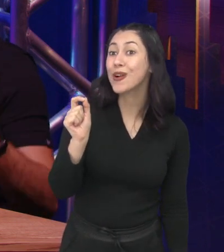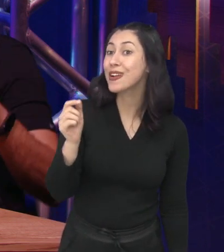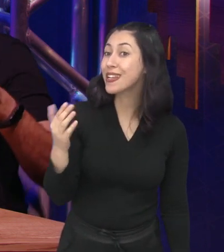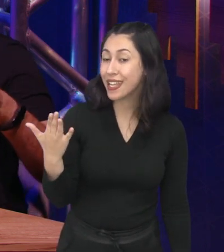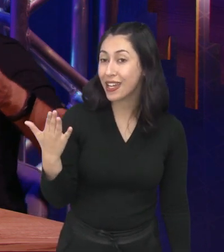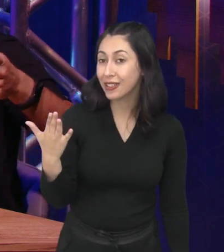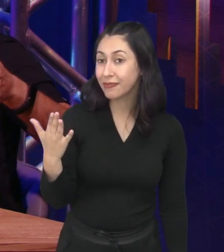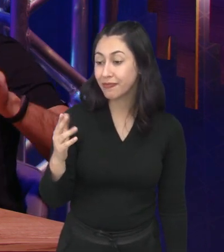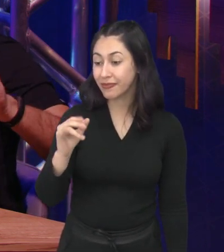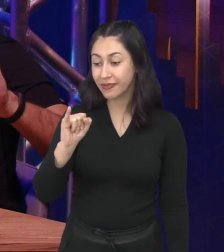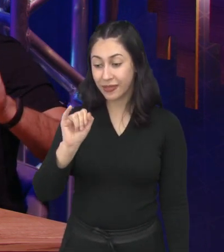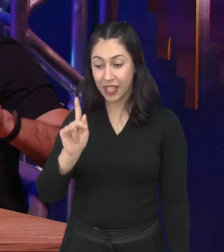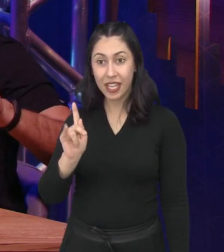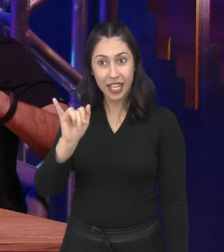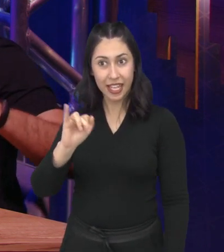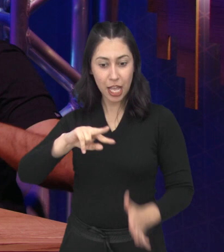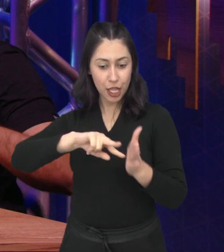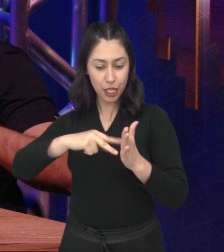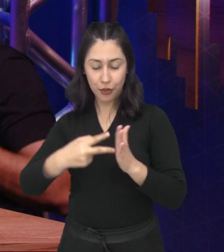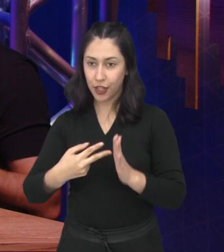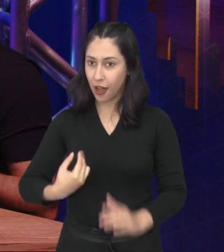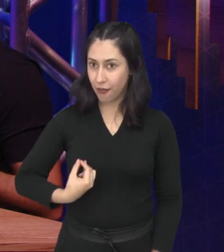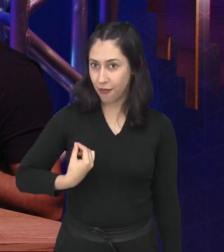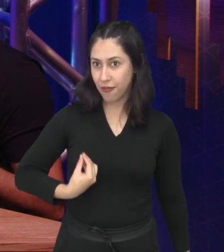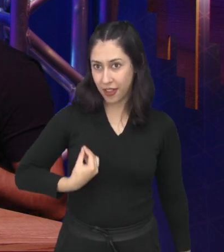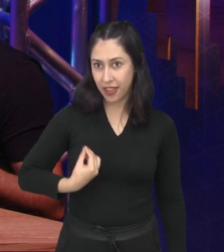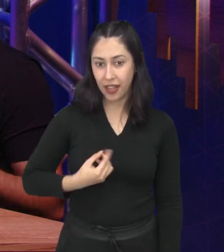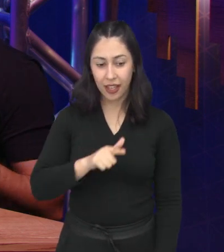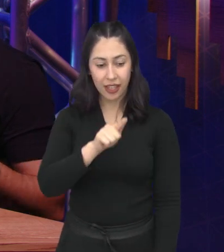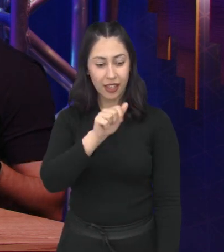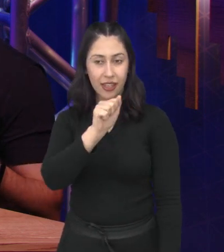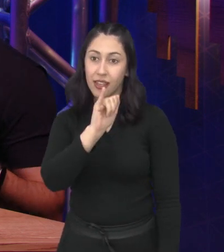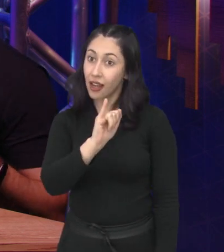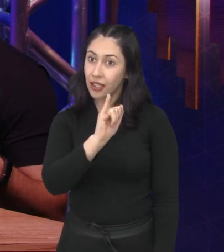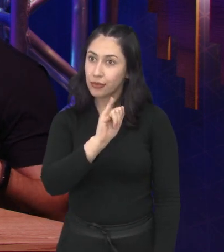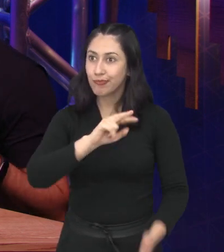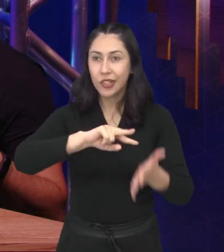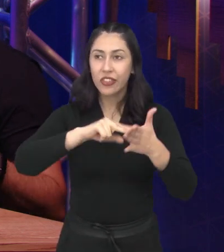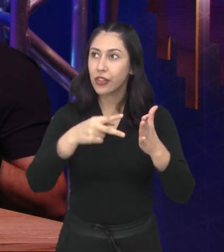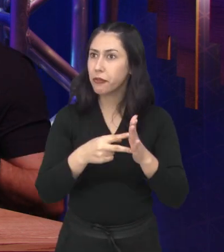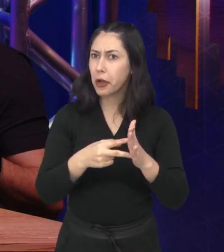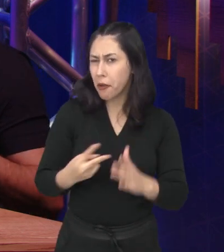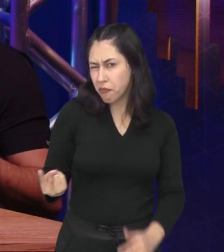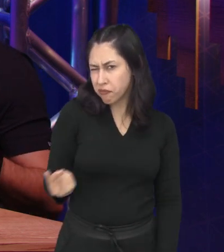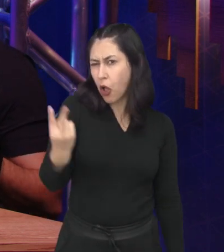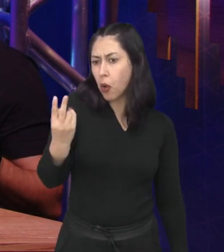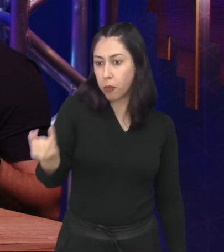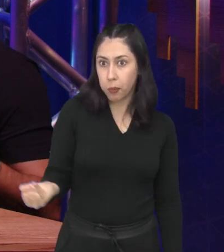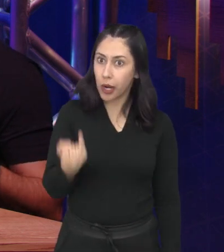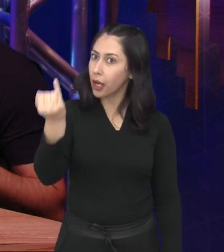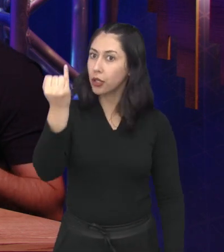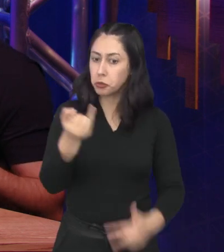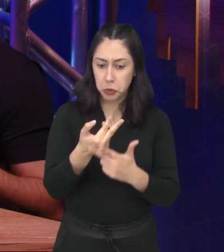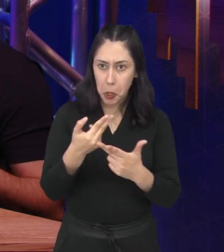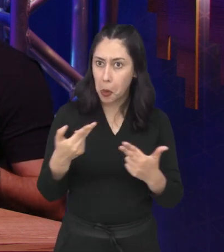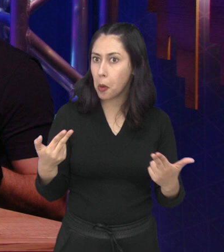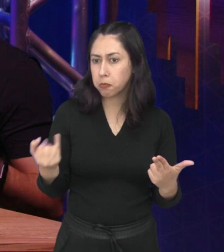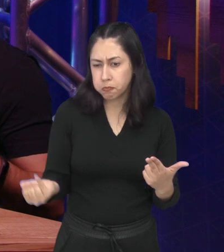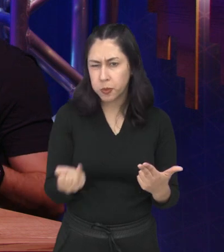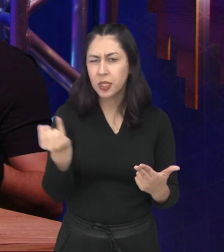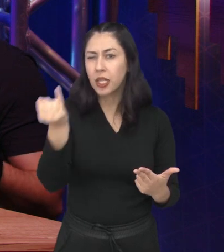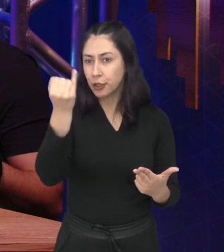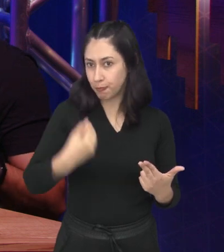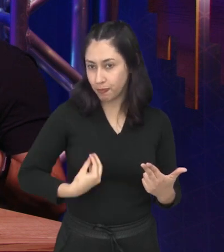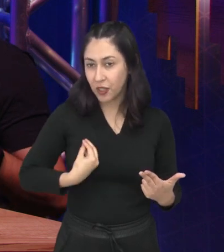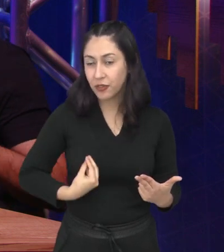Que Iki é vida e Gai é valor, mérito e tal, razão e tal.